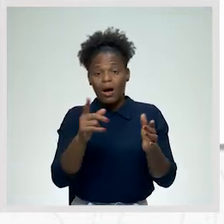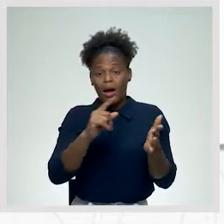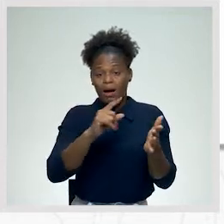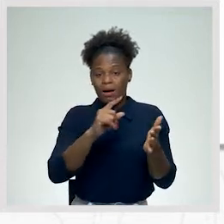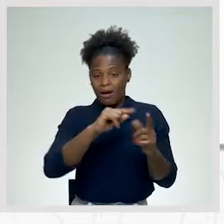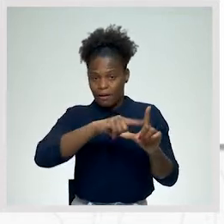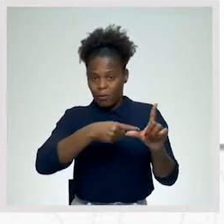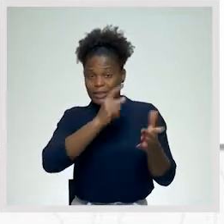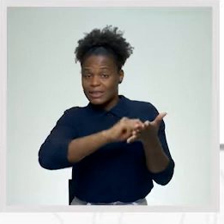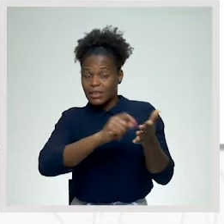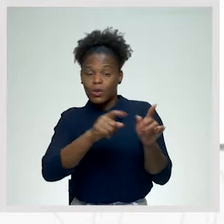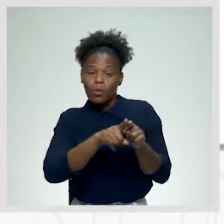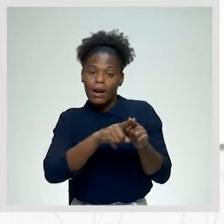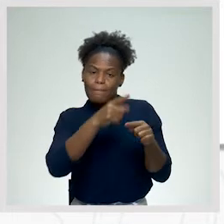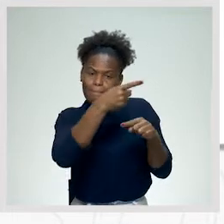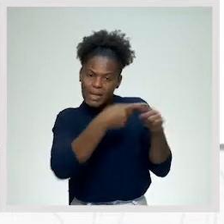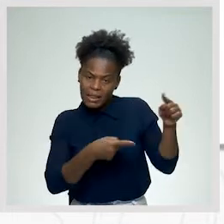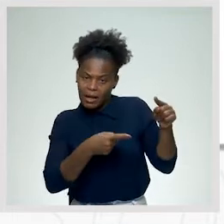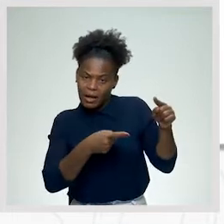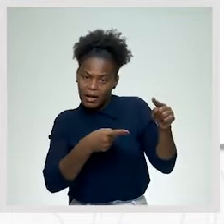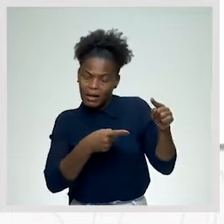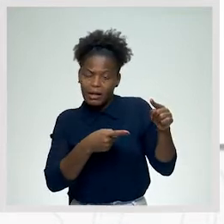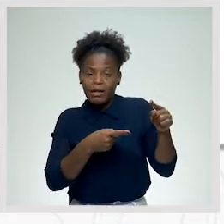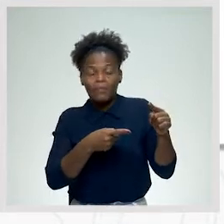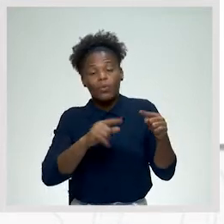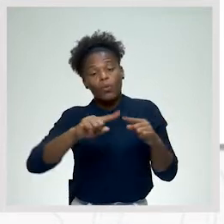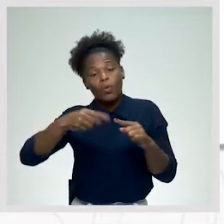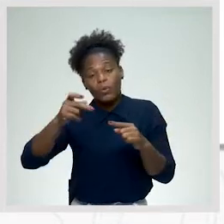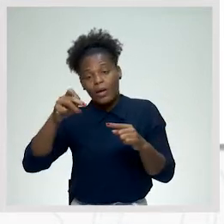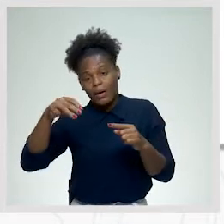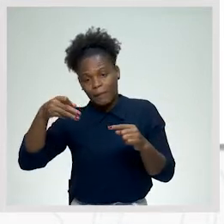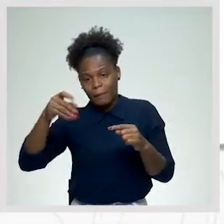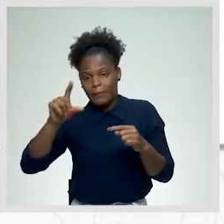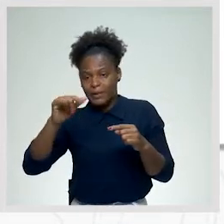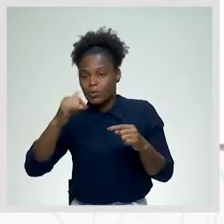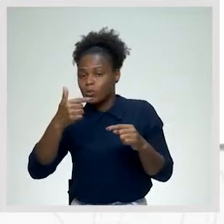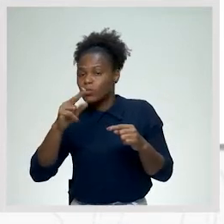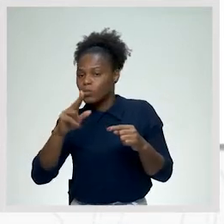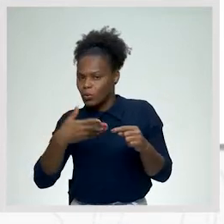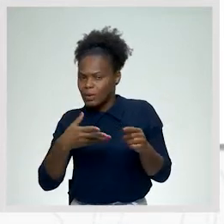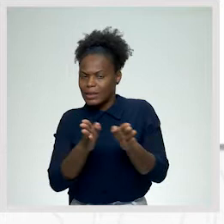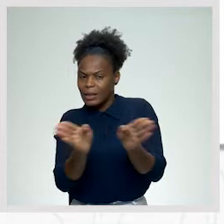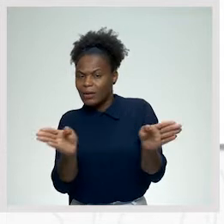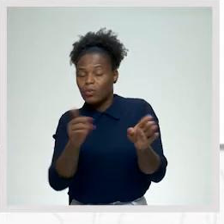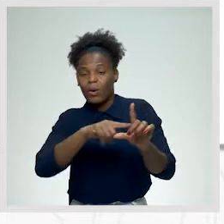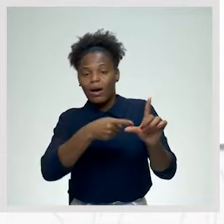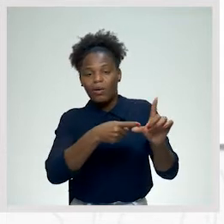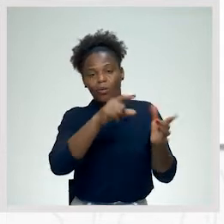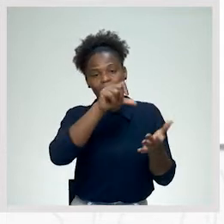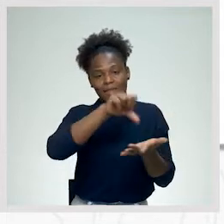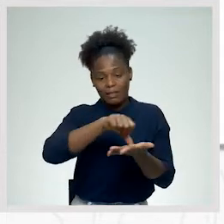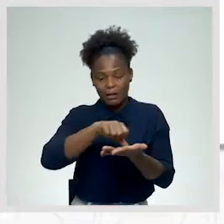a metade da amplitude do ângulo central correspondente. Quando ouvimos